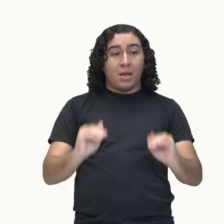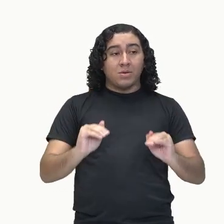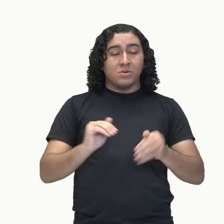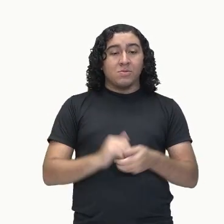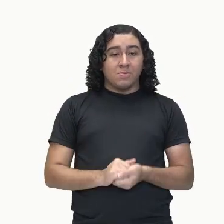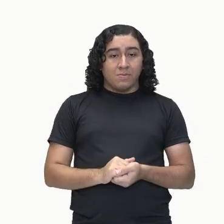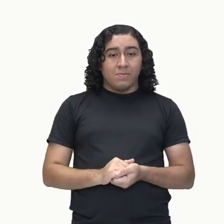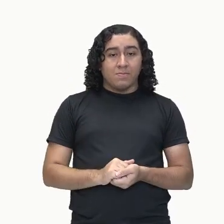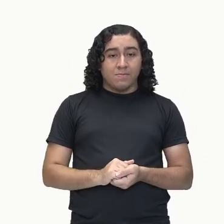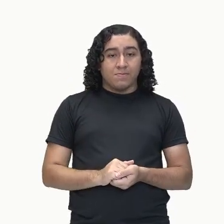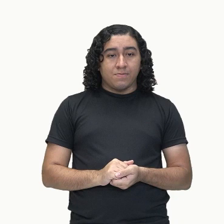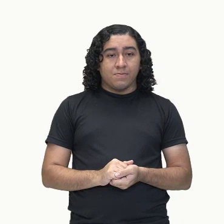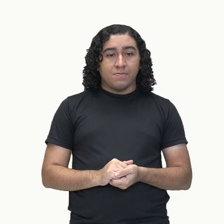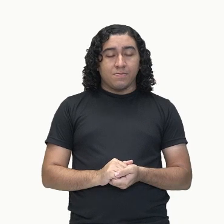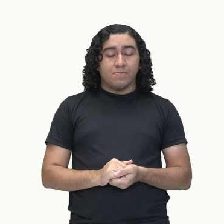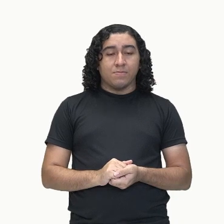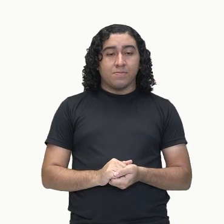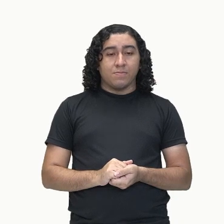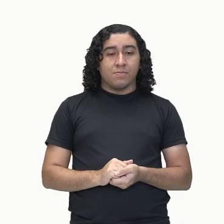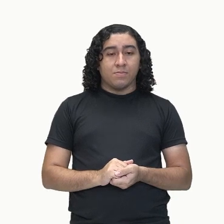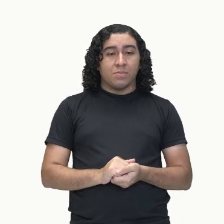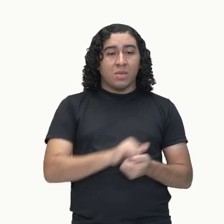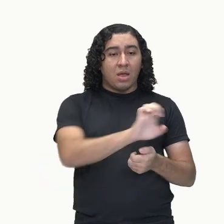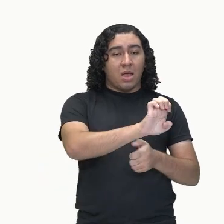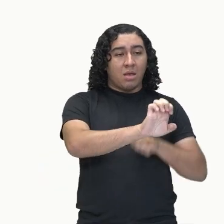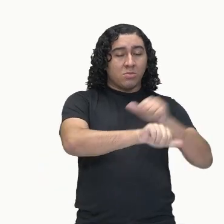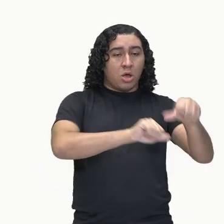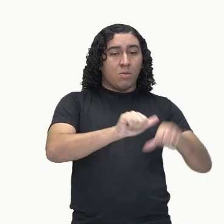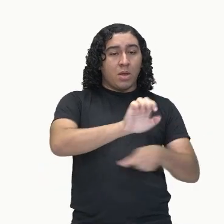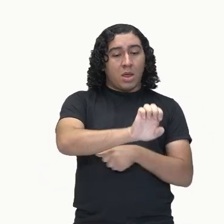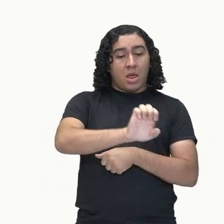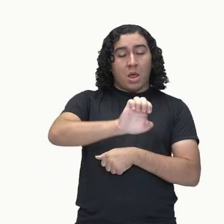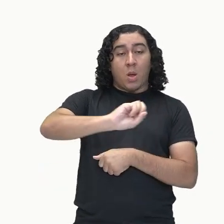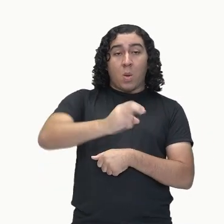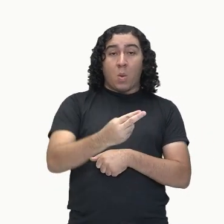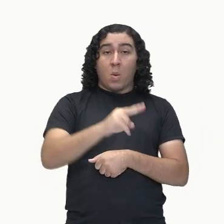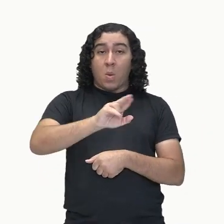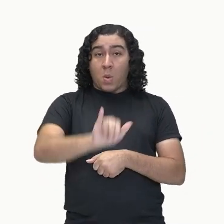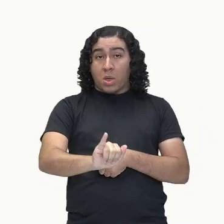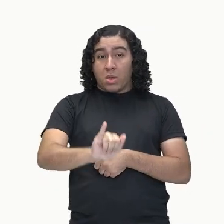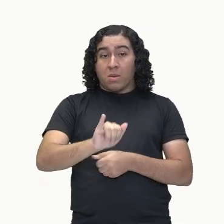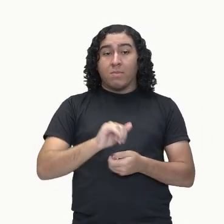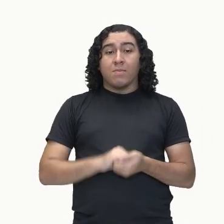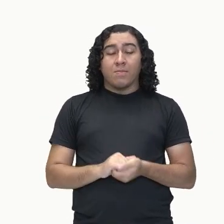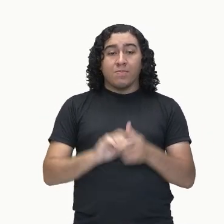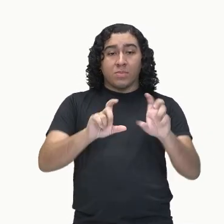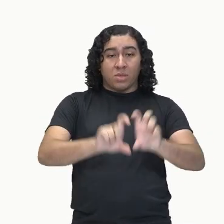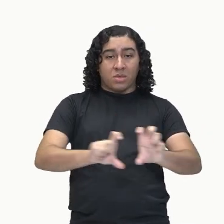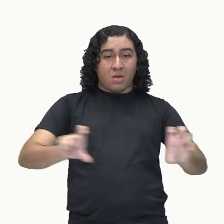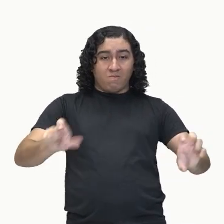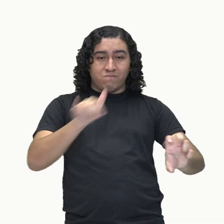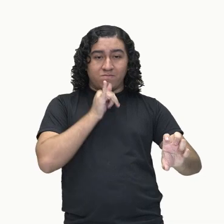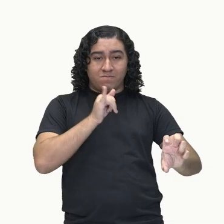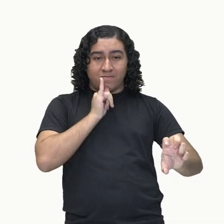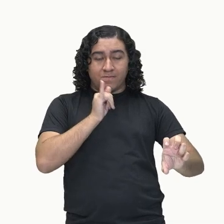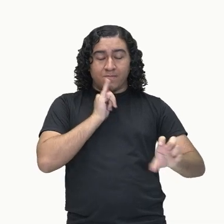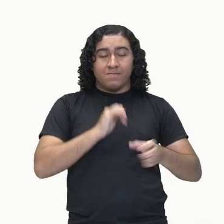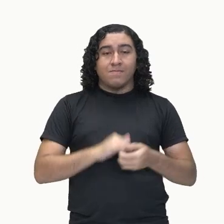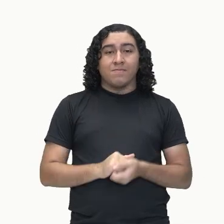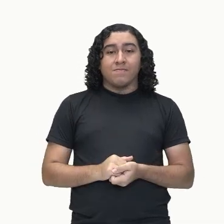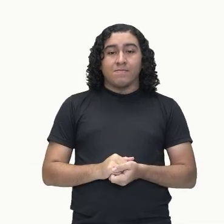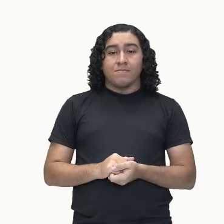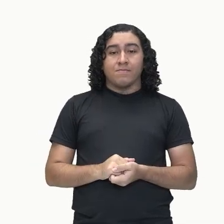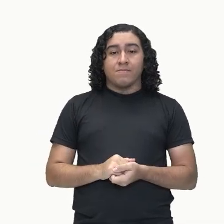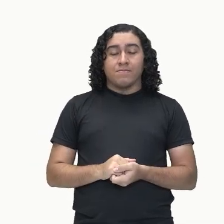s transformem ou I que queis e divertir preferir